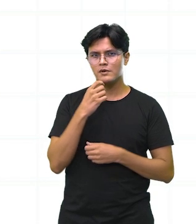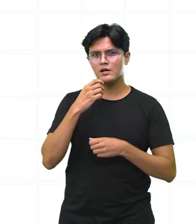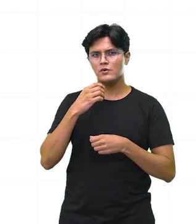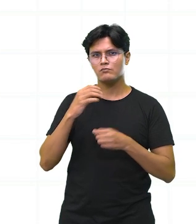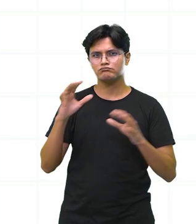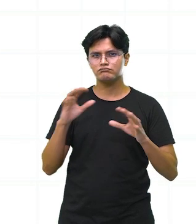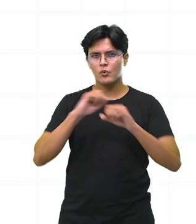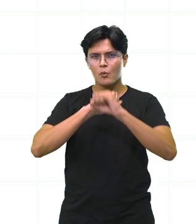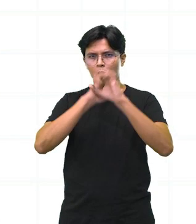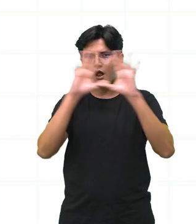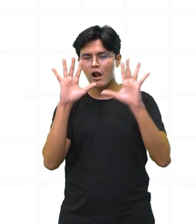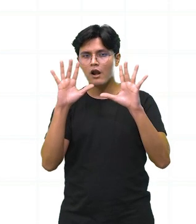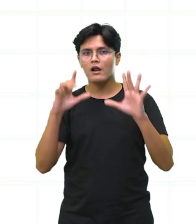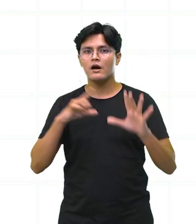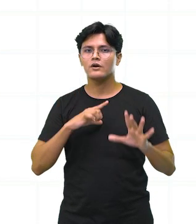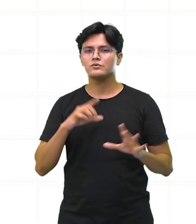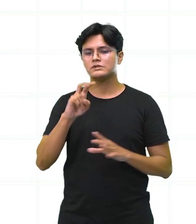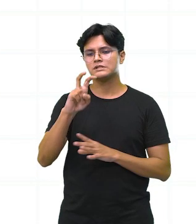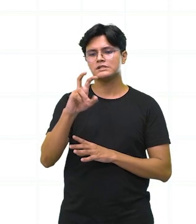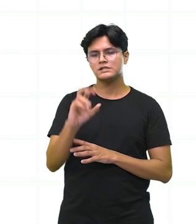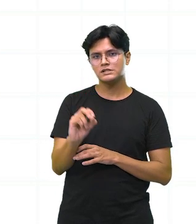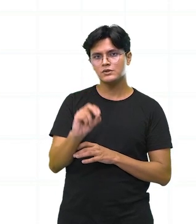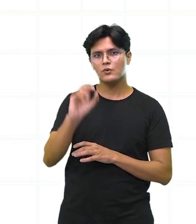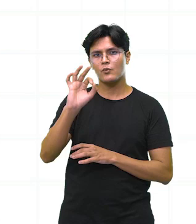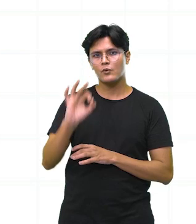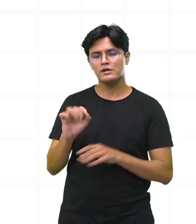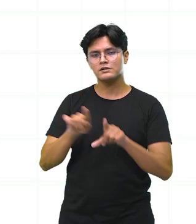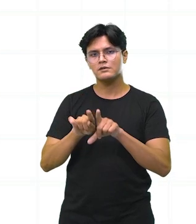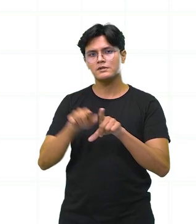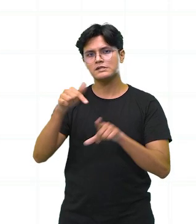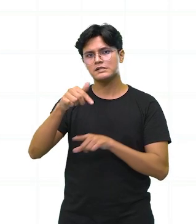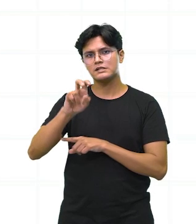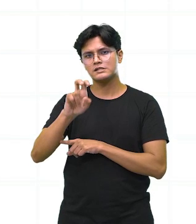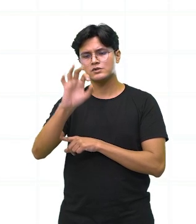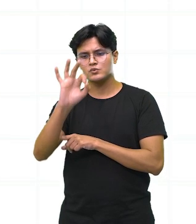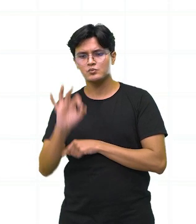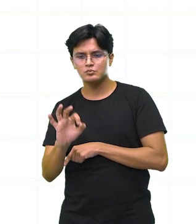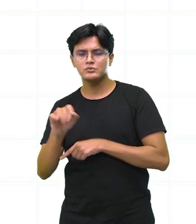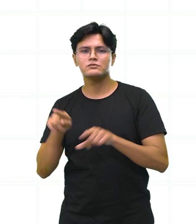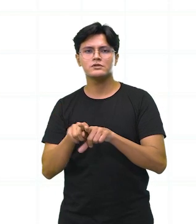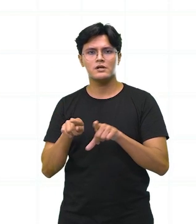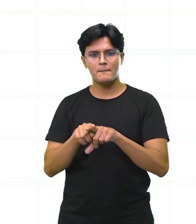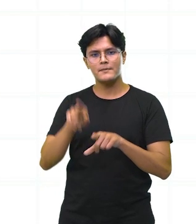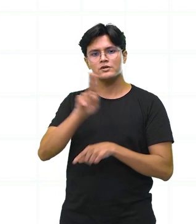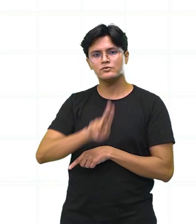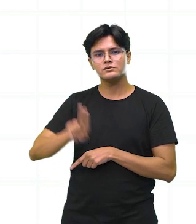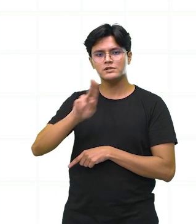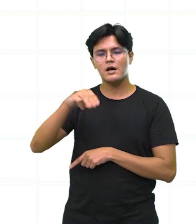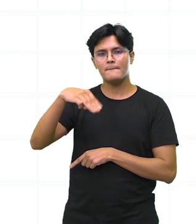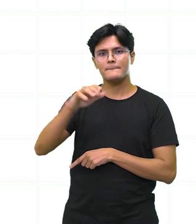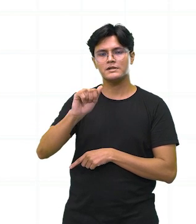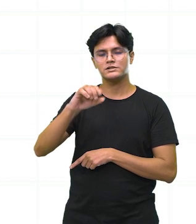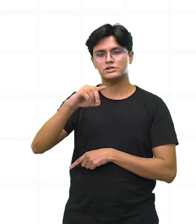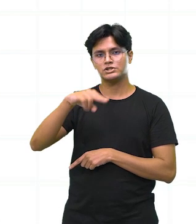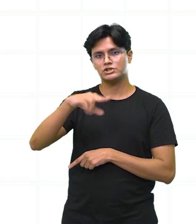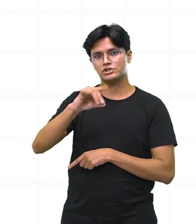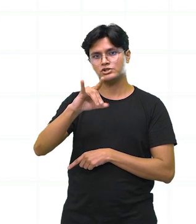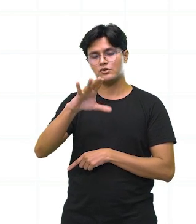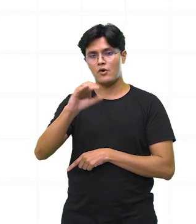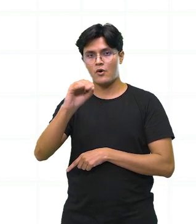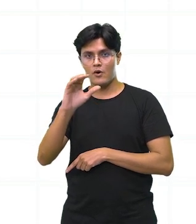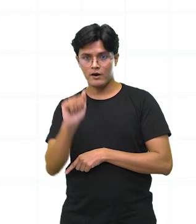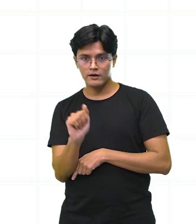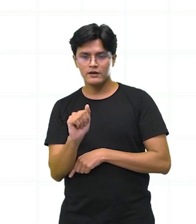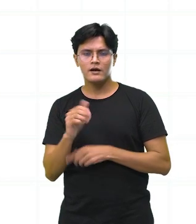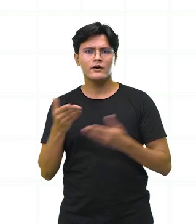é 50 75% também nós falamos então a palavra mandioca Ok E aí pim